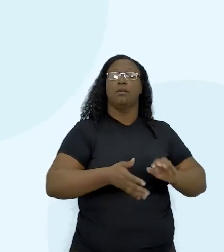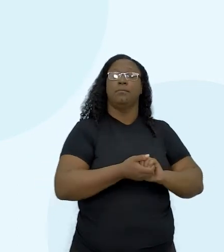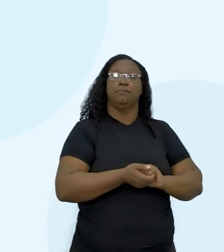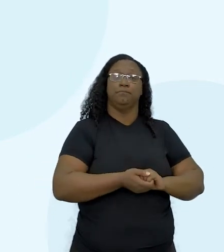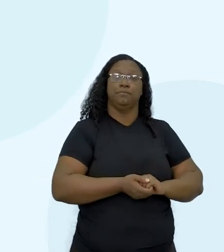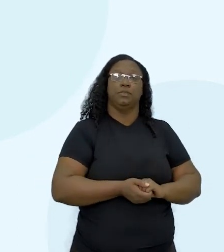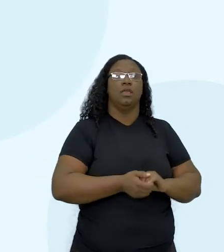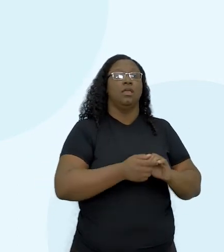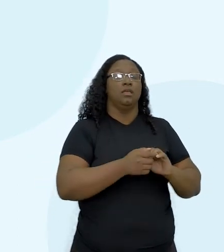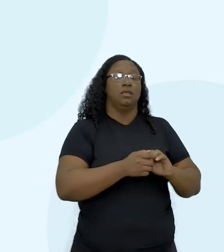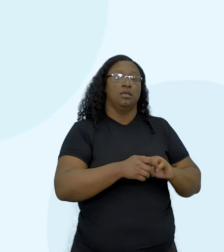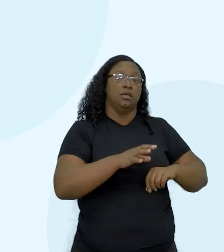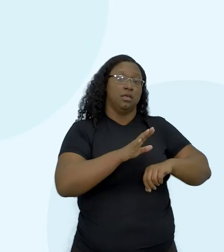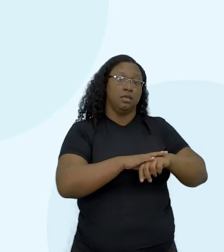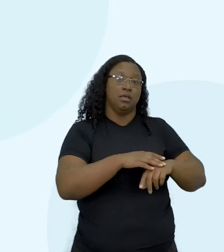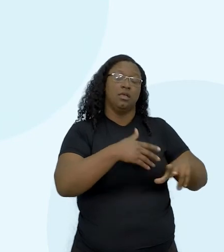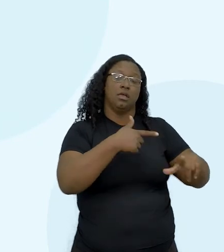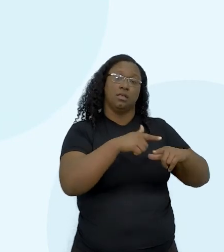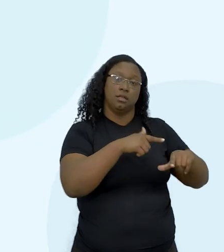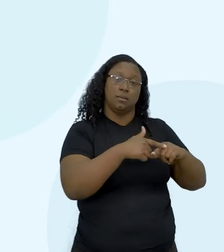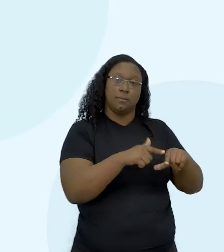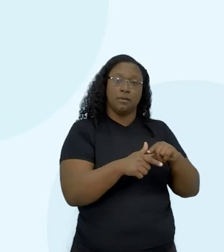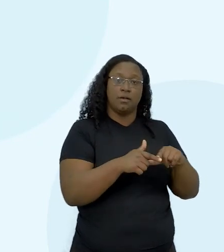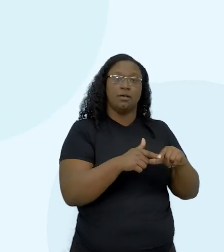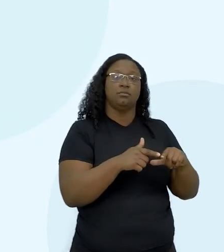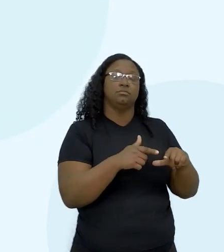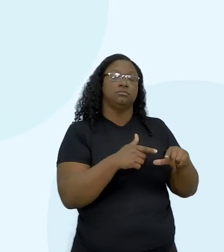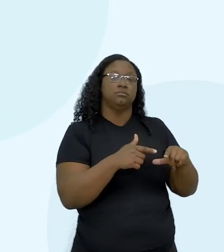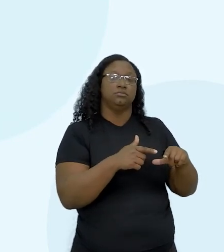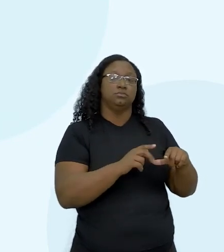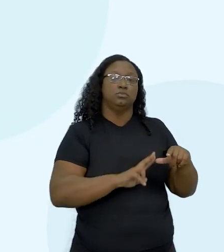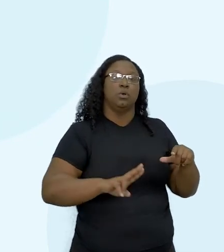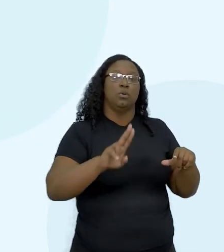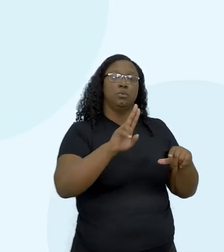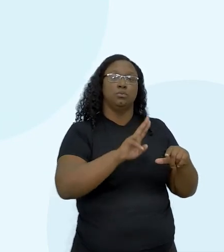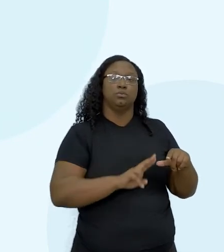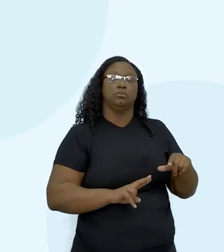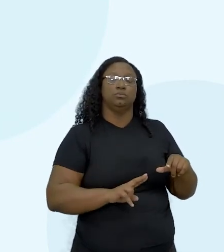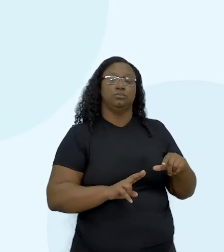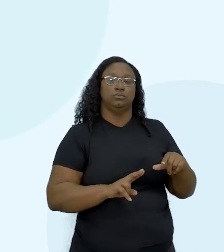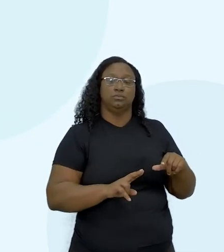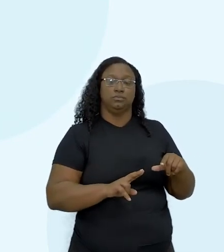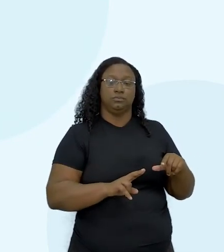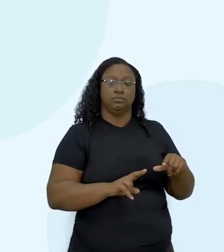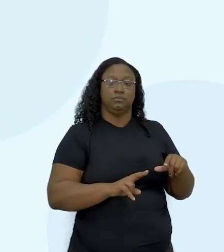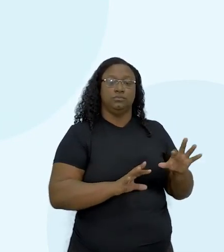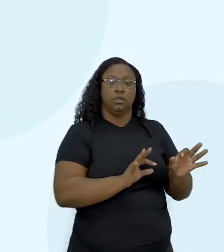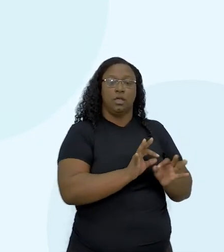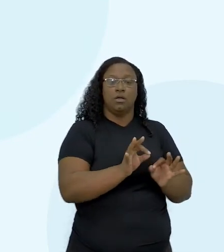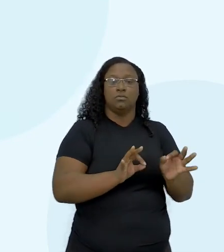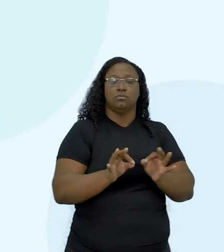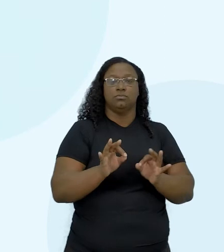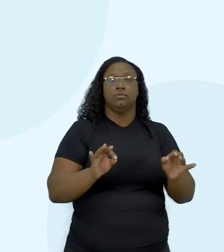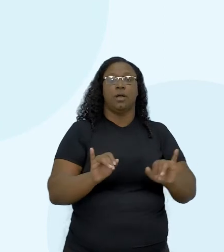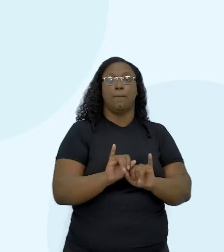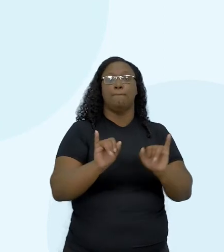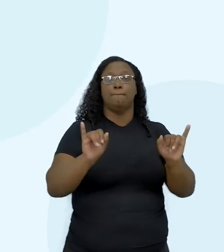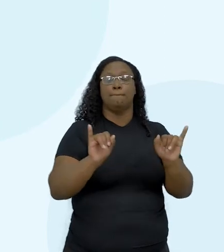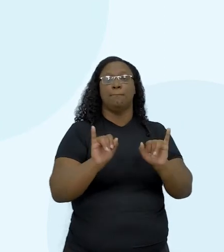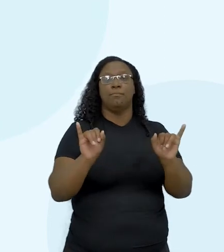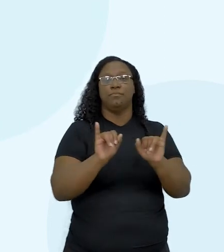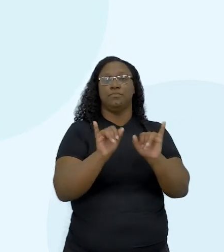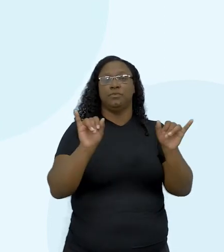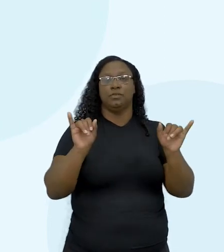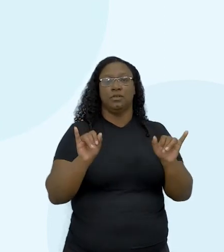prestar serviços na área de estudos e pesquisas destinados a subsidiar o planejamento do setor energético, tais como